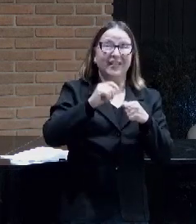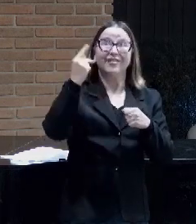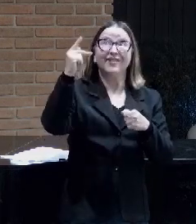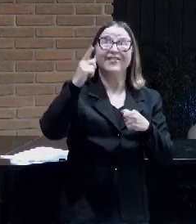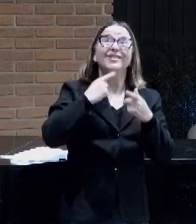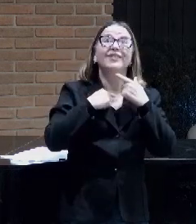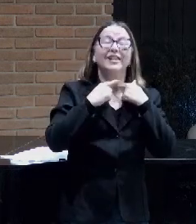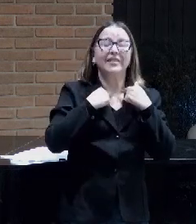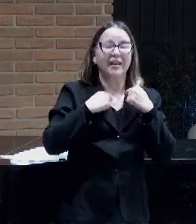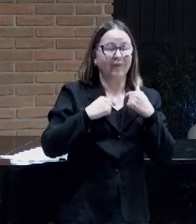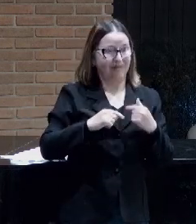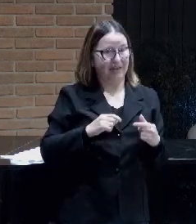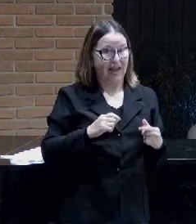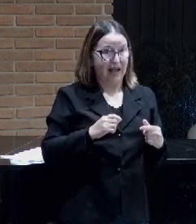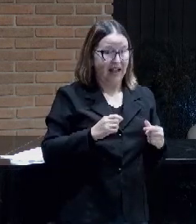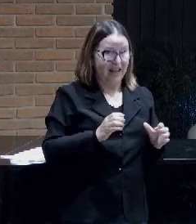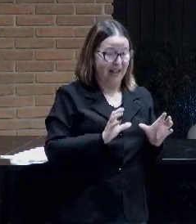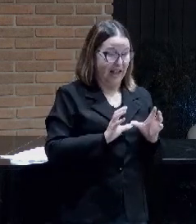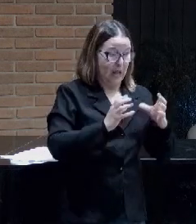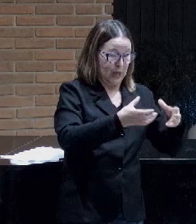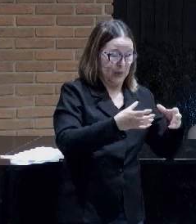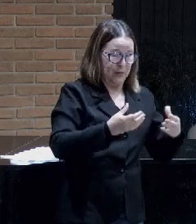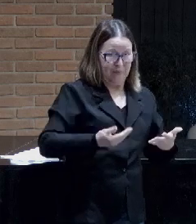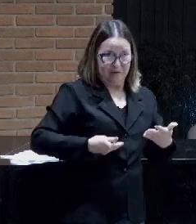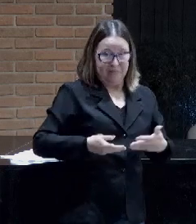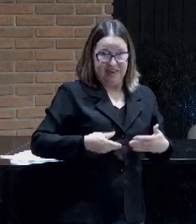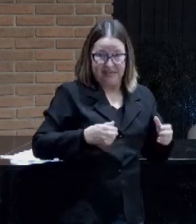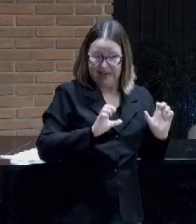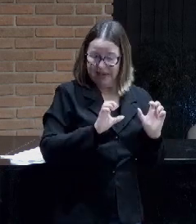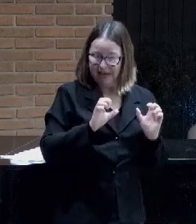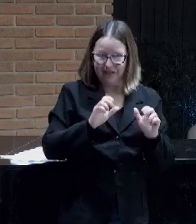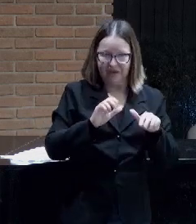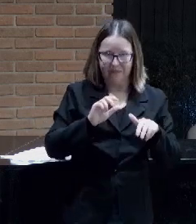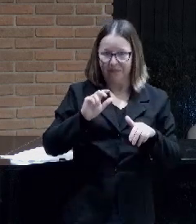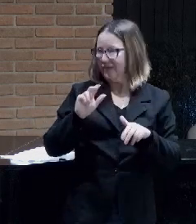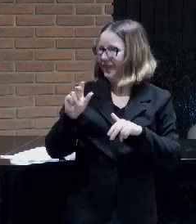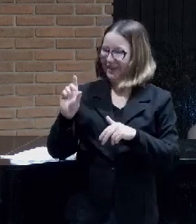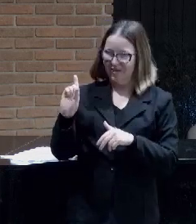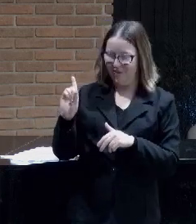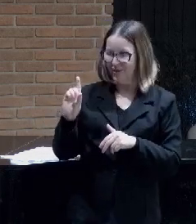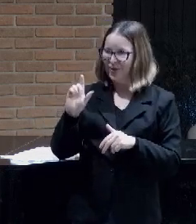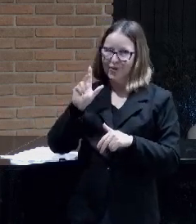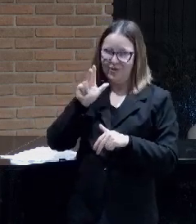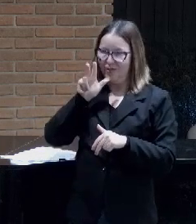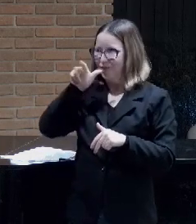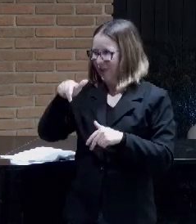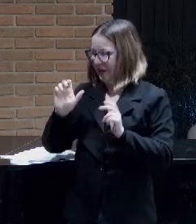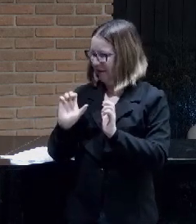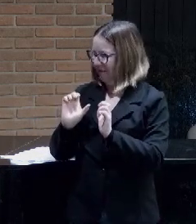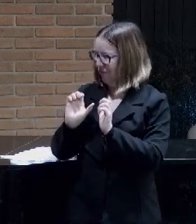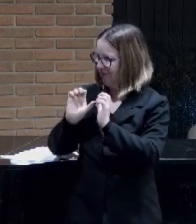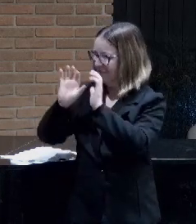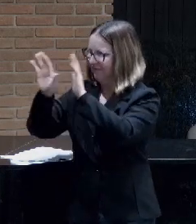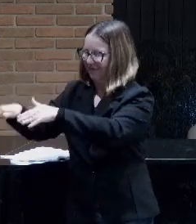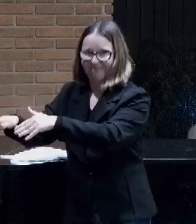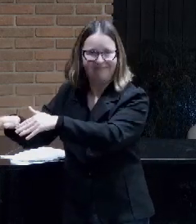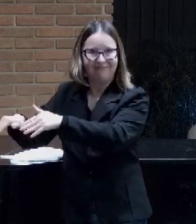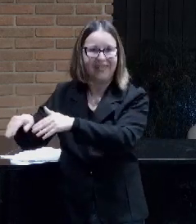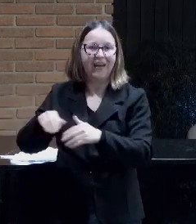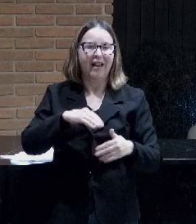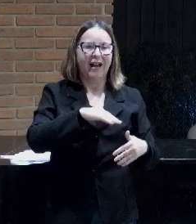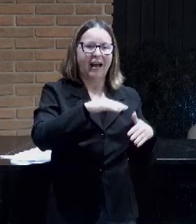seguida, os marinheiros pegaram Jonas e o lançaram no mar, e a fúria do mar se acalmou. Então esses homens temeram muito o